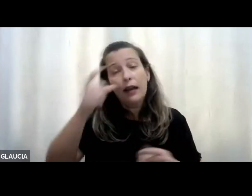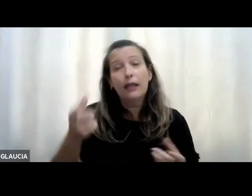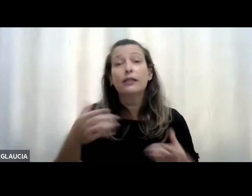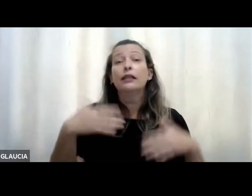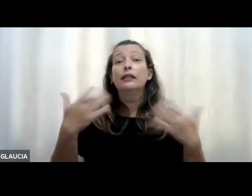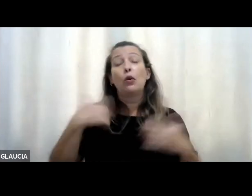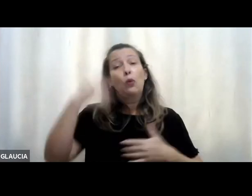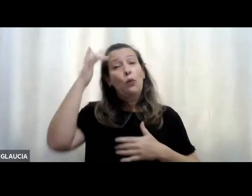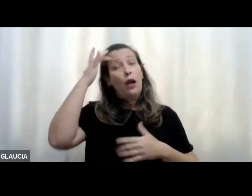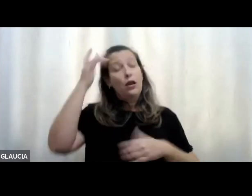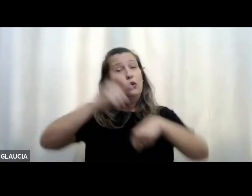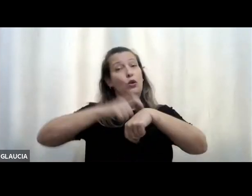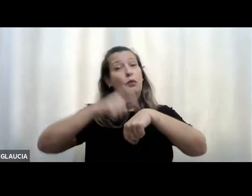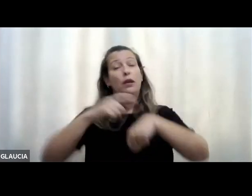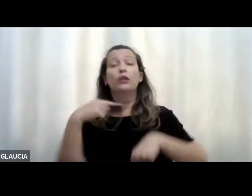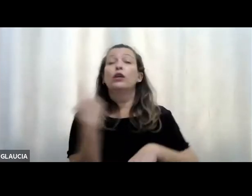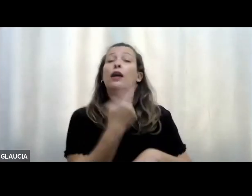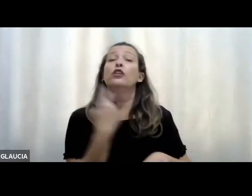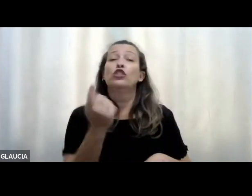gente está